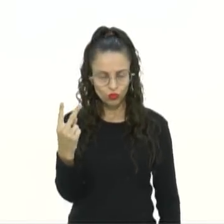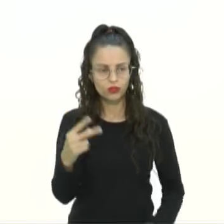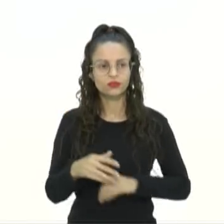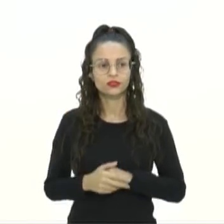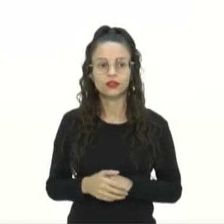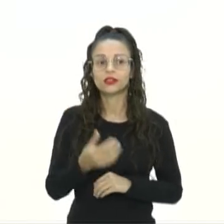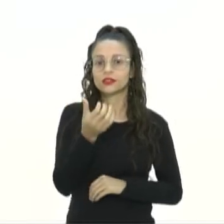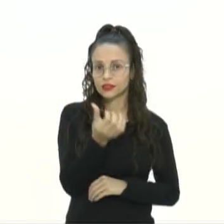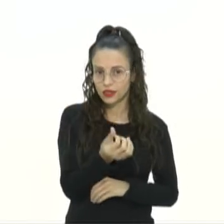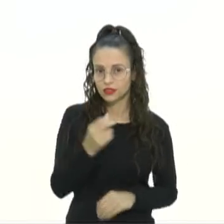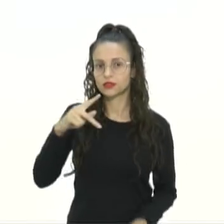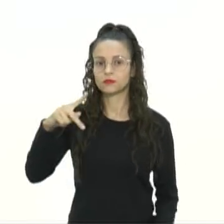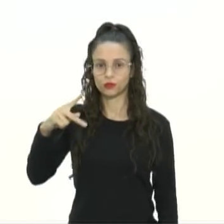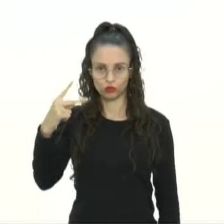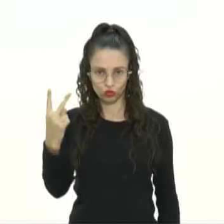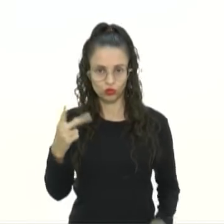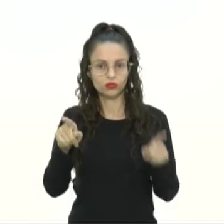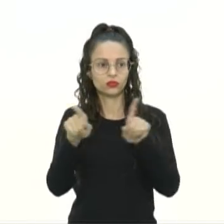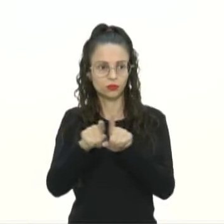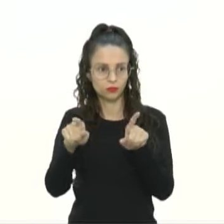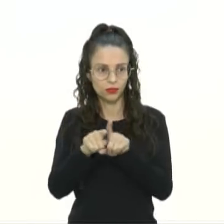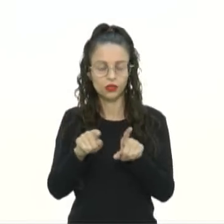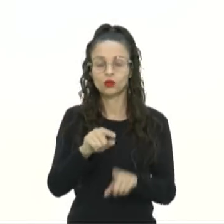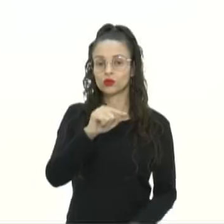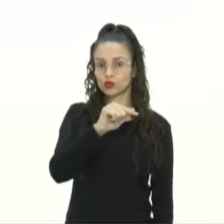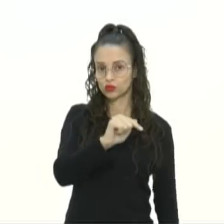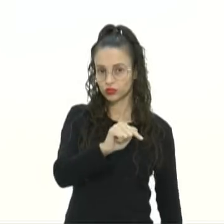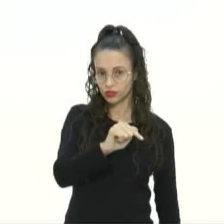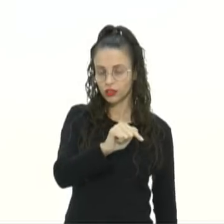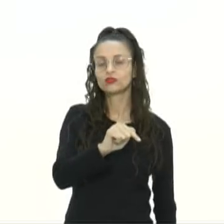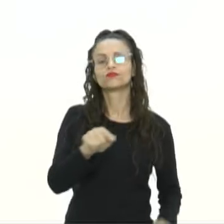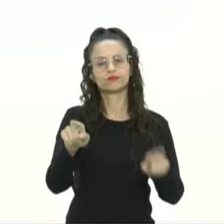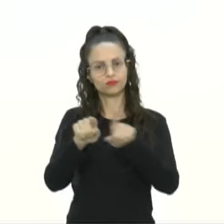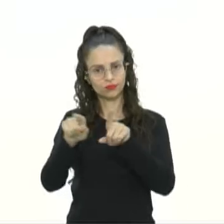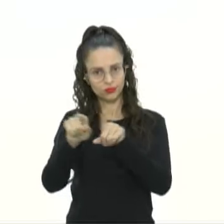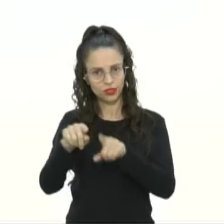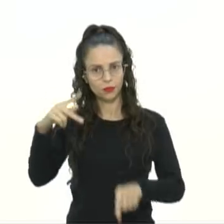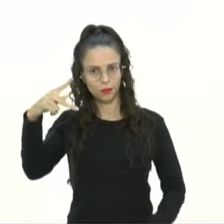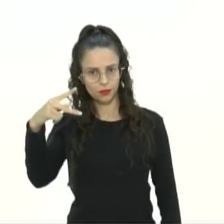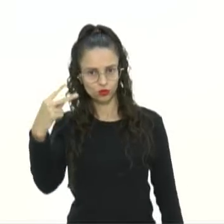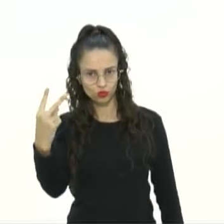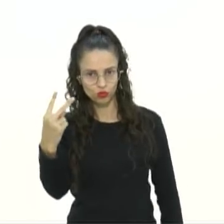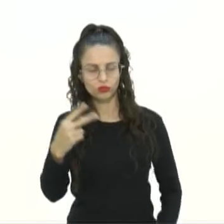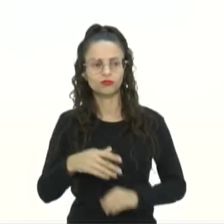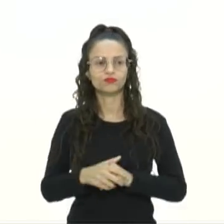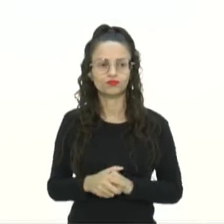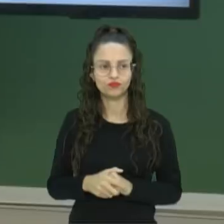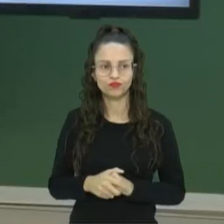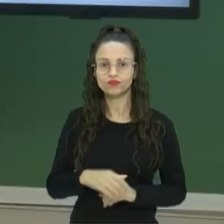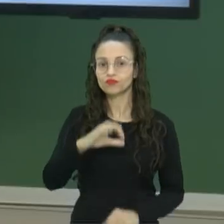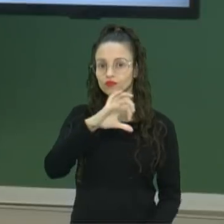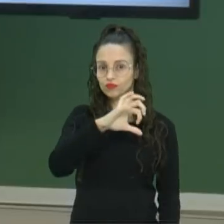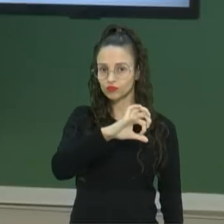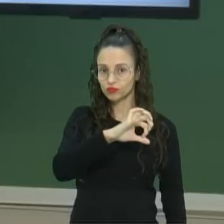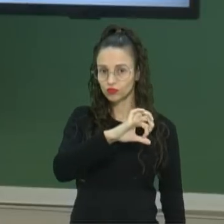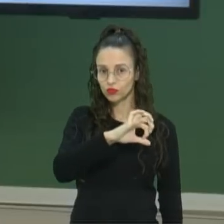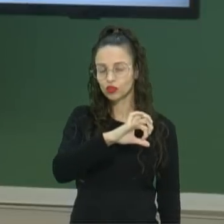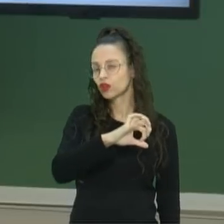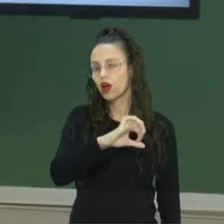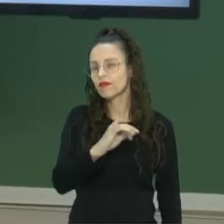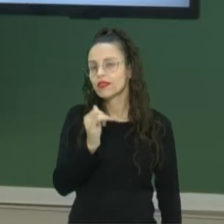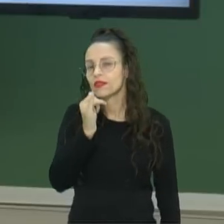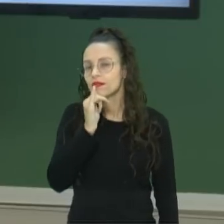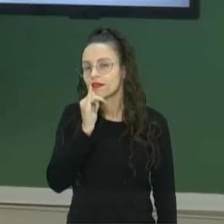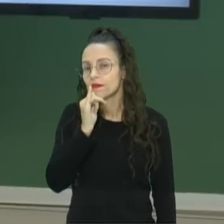O 6, um peso 2 também. O 7, também um peso 2. O 9, digamos que é a